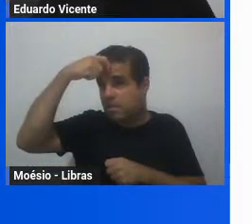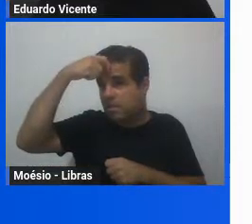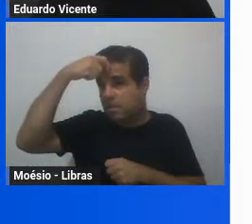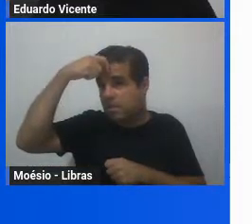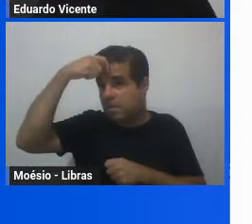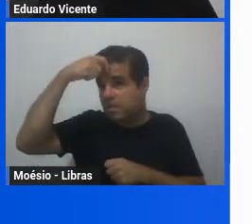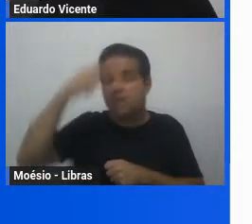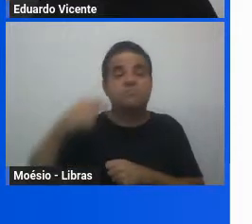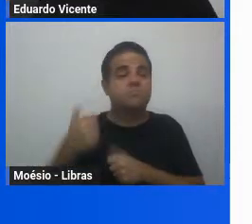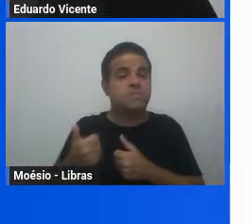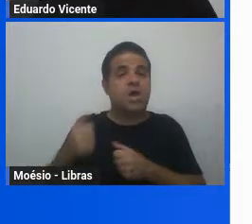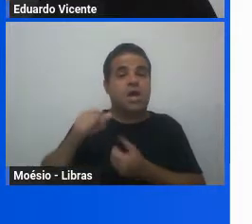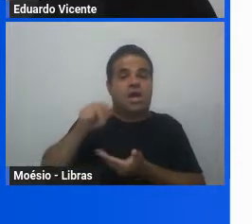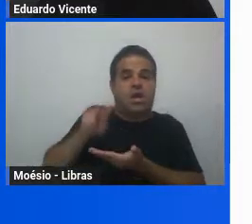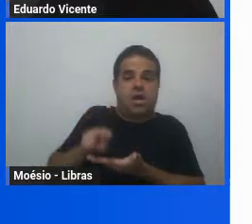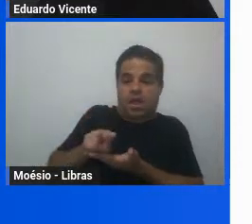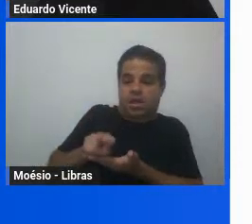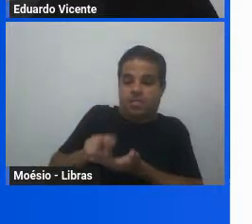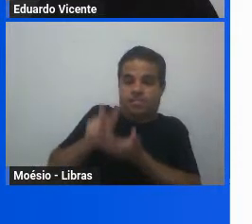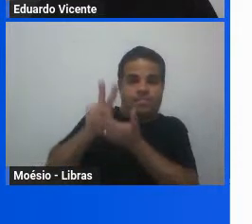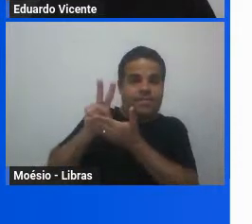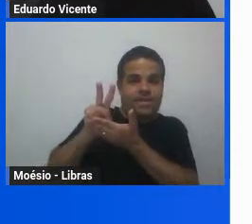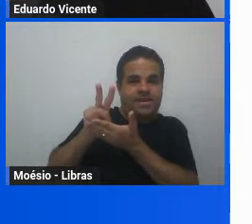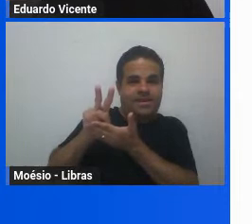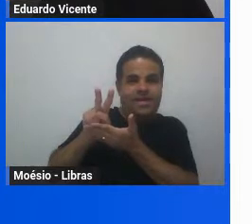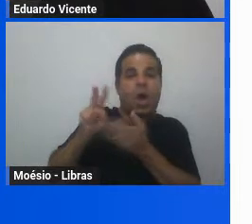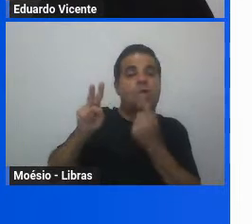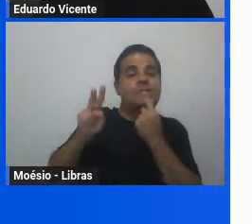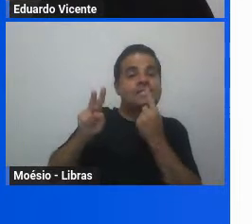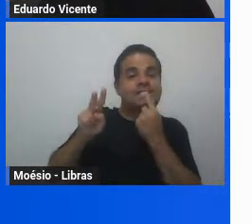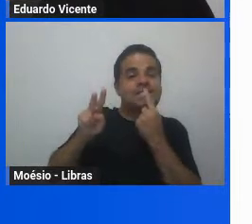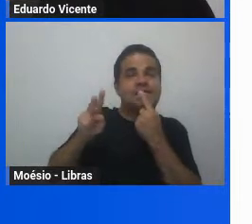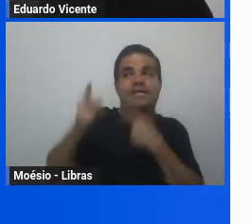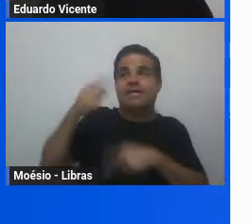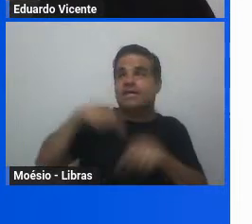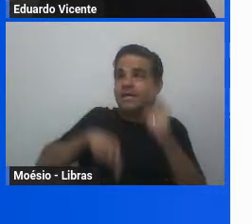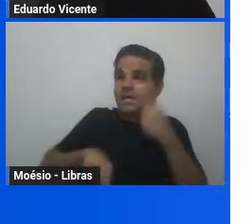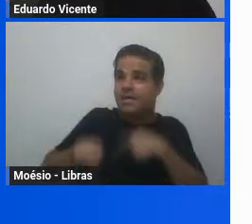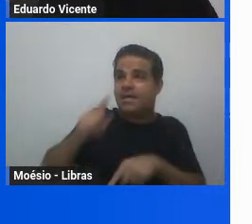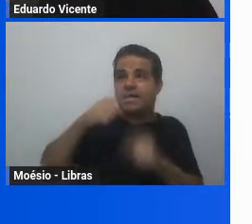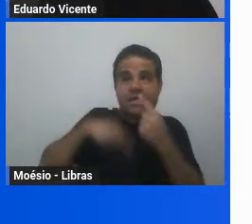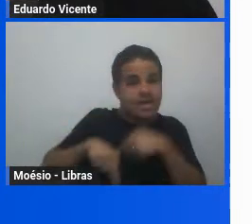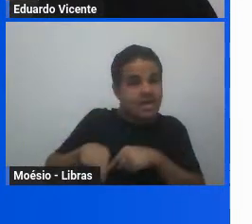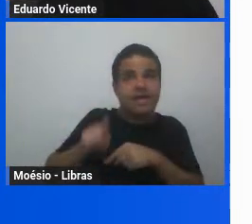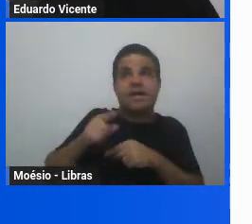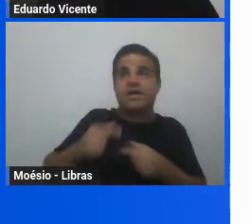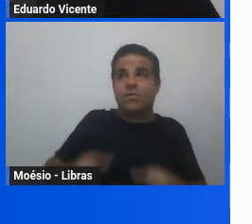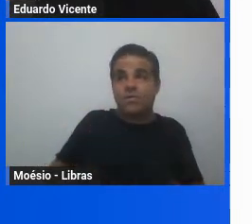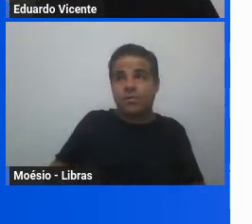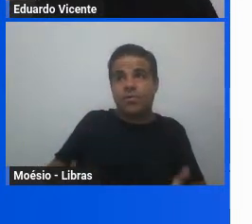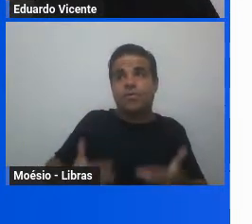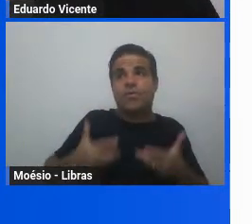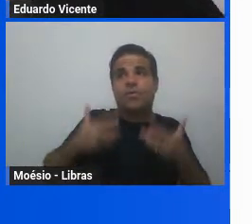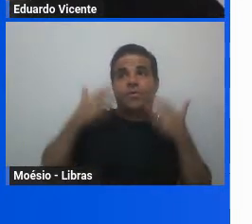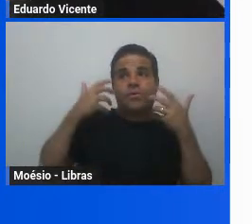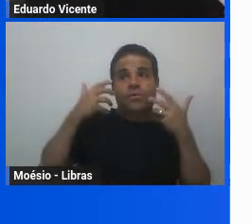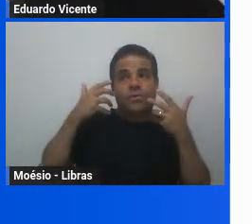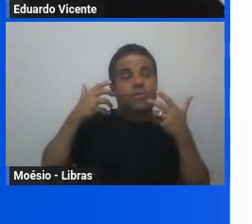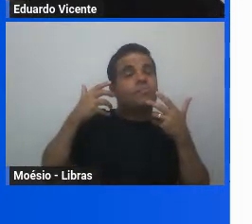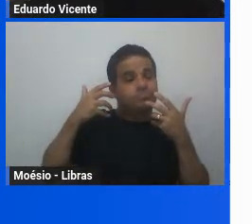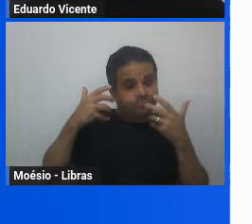pernas, olha o que acontece. O sangue que estão nas pernas, olha, nossa perna, ela